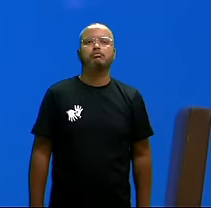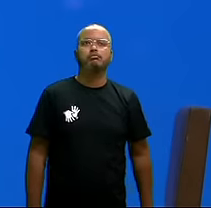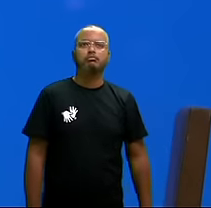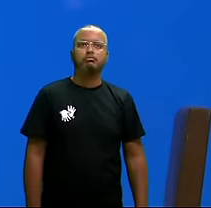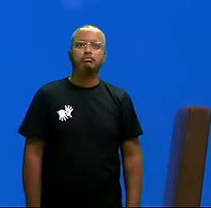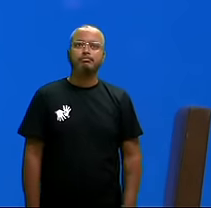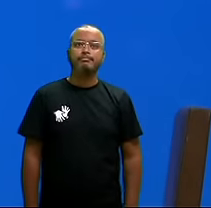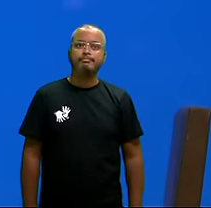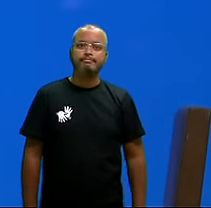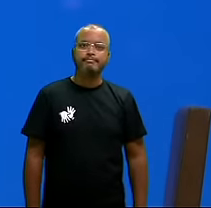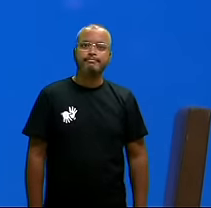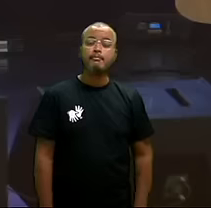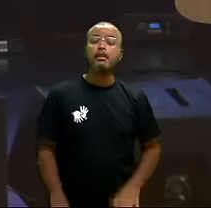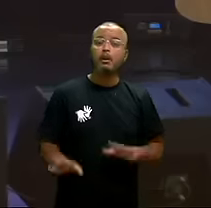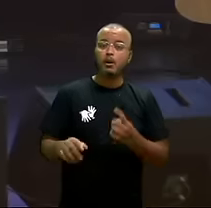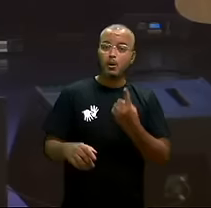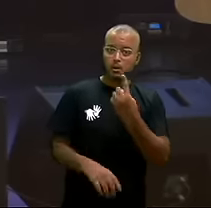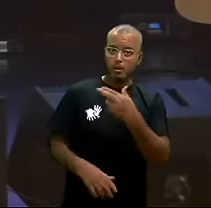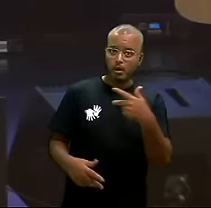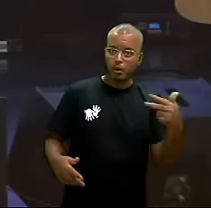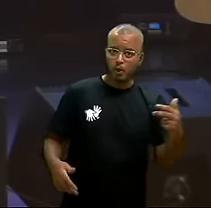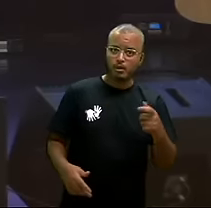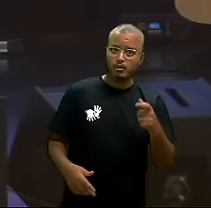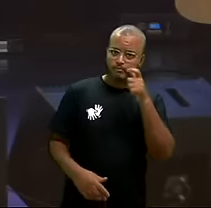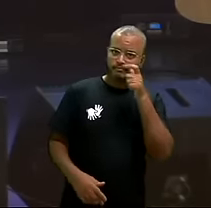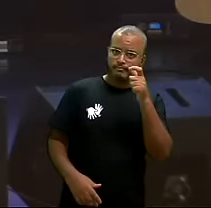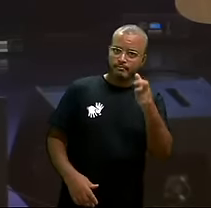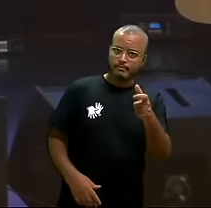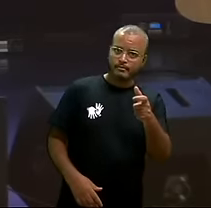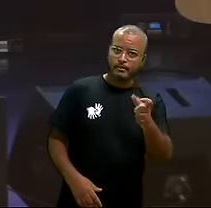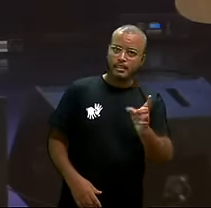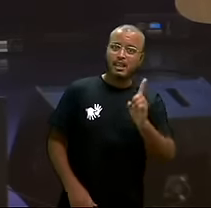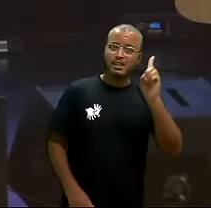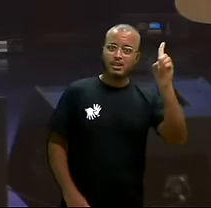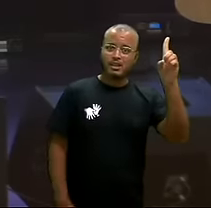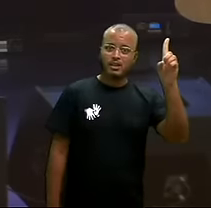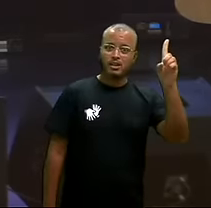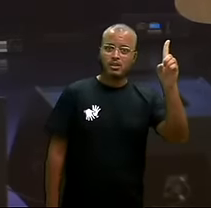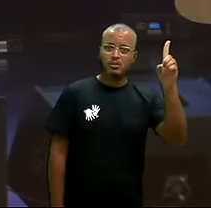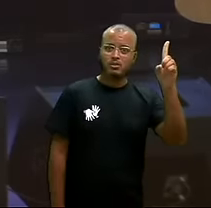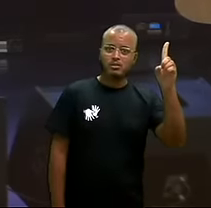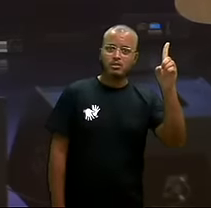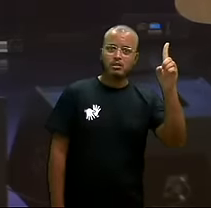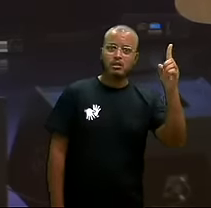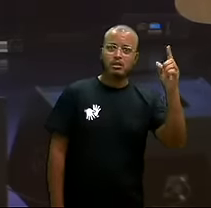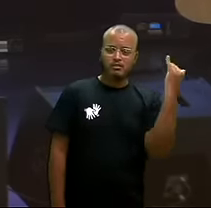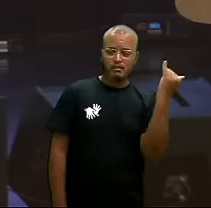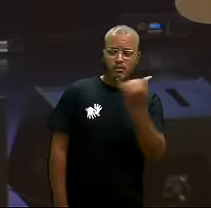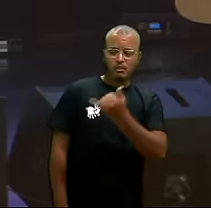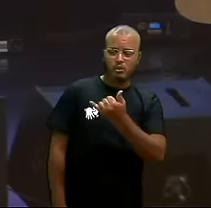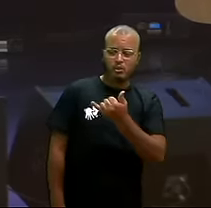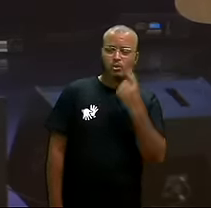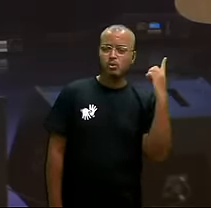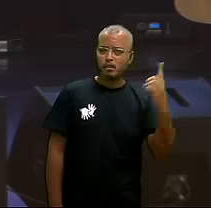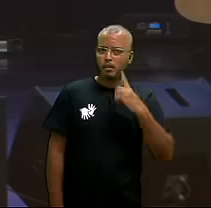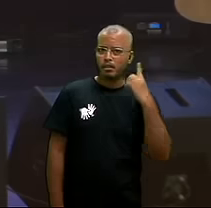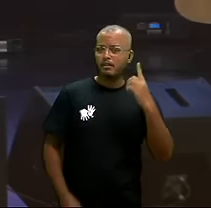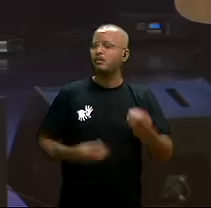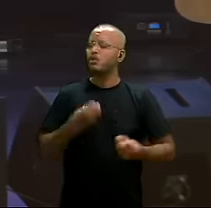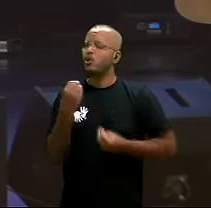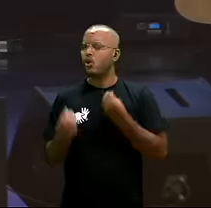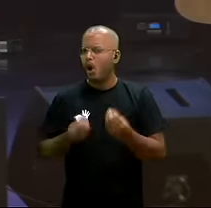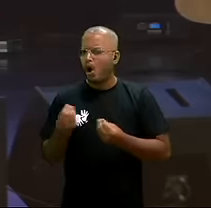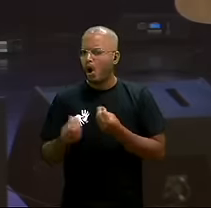Você viu uma coisa interessante? Não tem um versículo dizendo que Deus disse a Davi como Golias ia morrer. Não tem. Deus não disse para